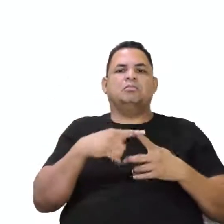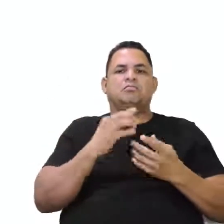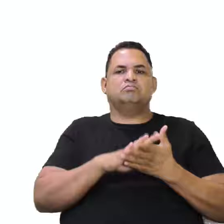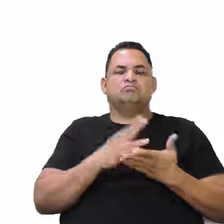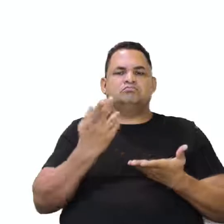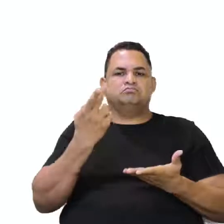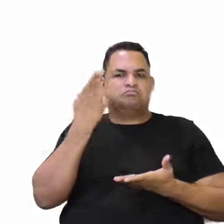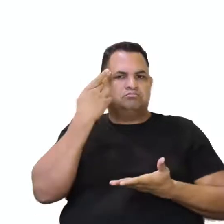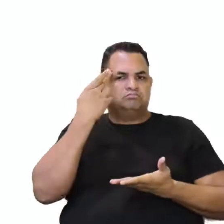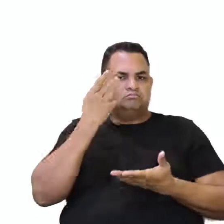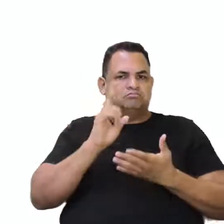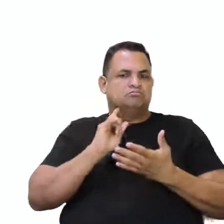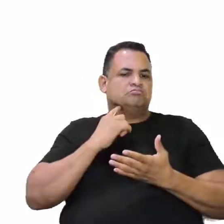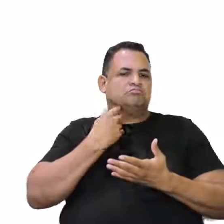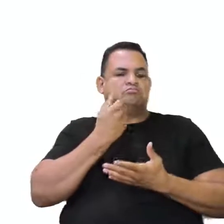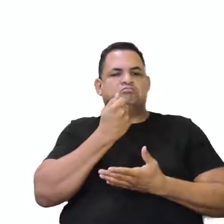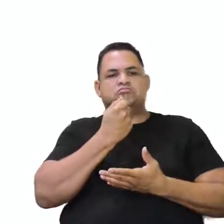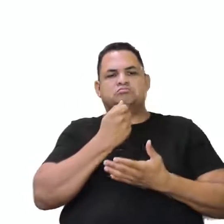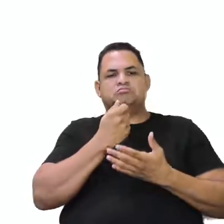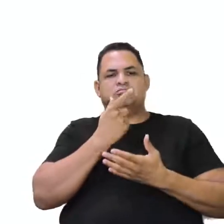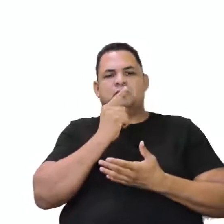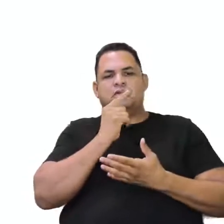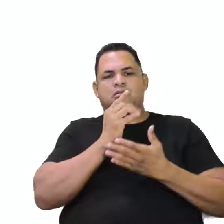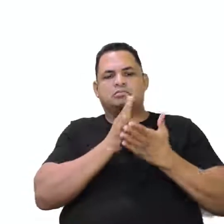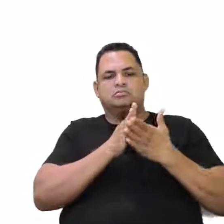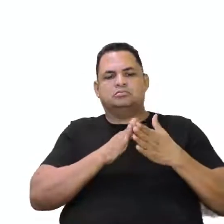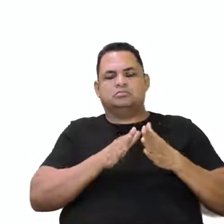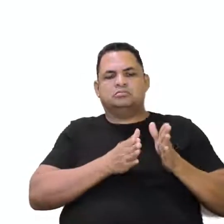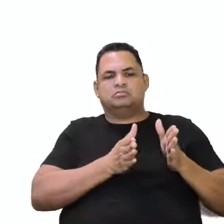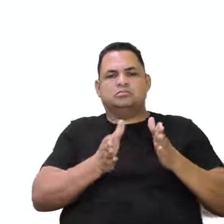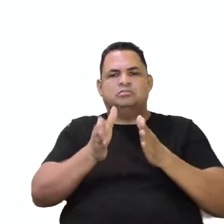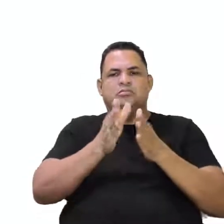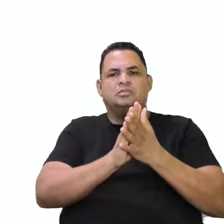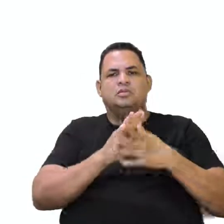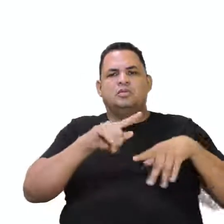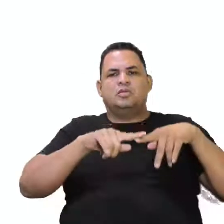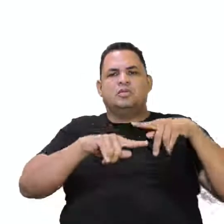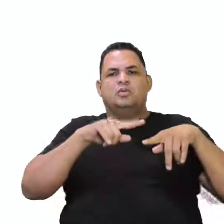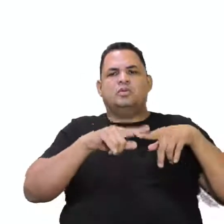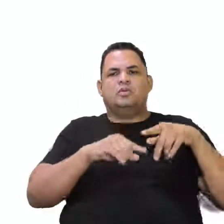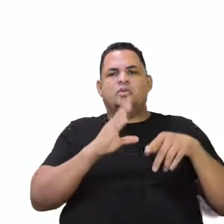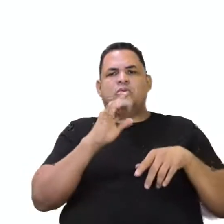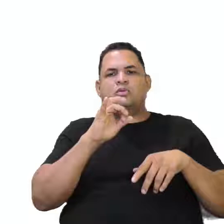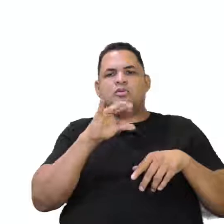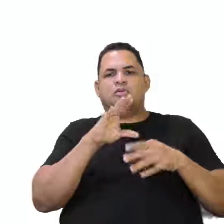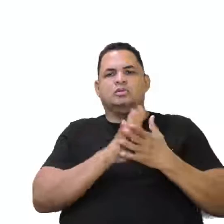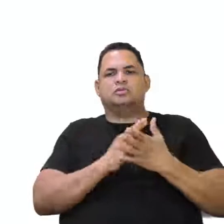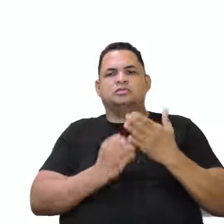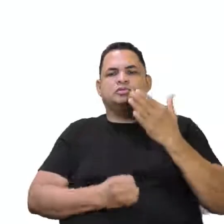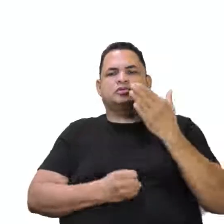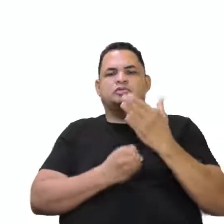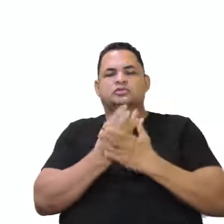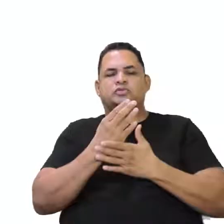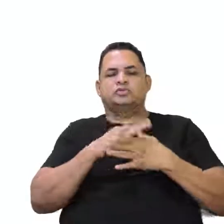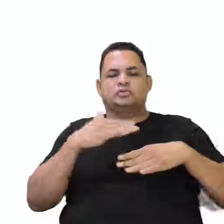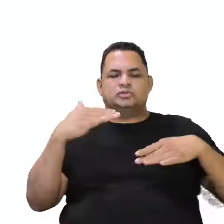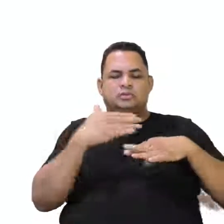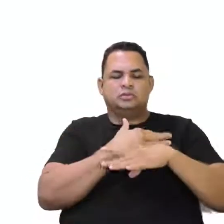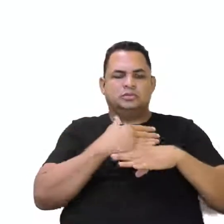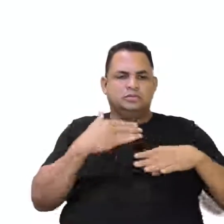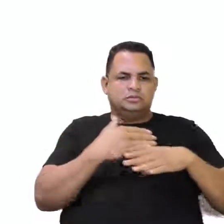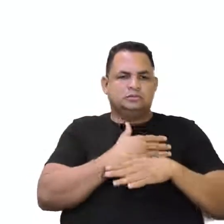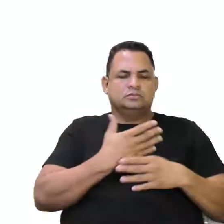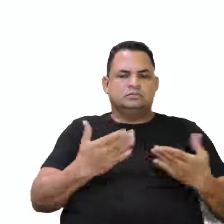mais comuns de poluição das águas estão nos resíduos orgânicos, que têm sua origem nos centros